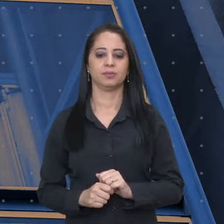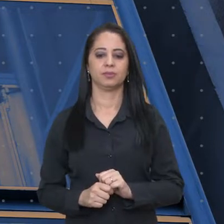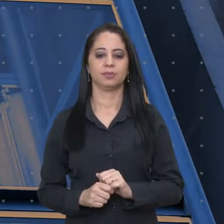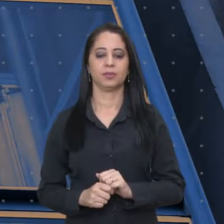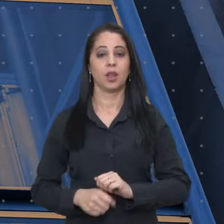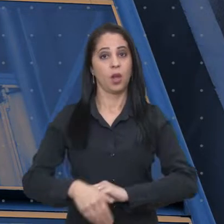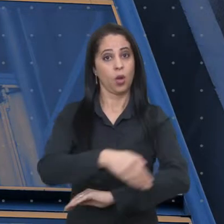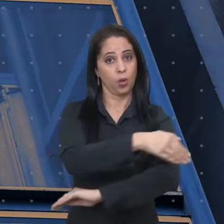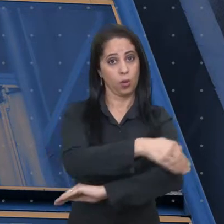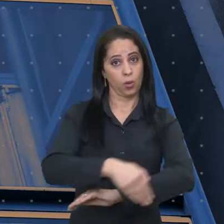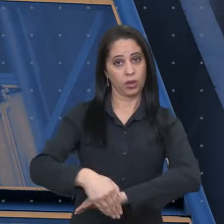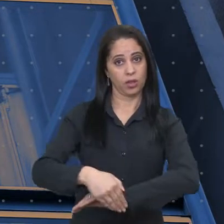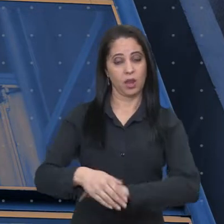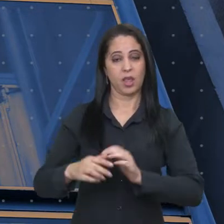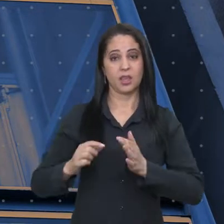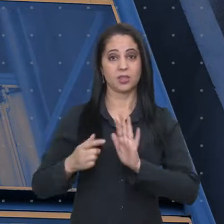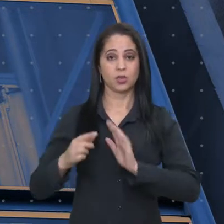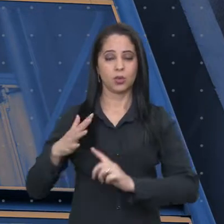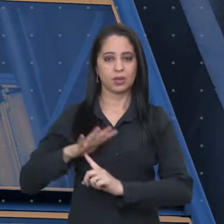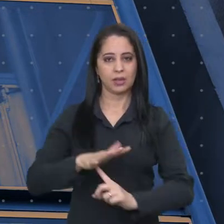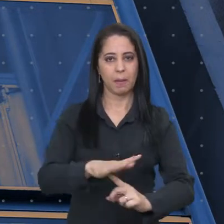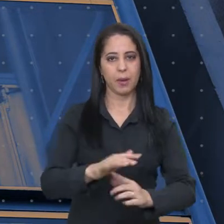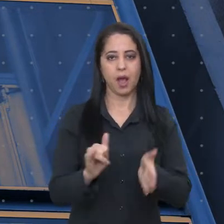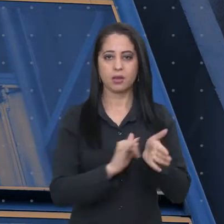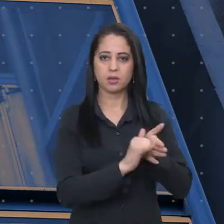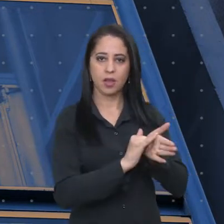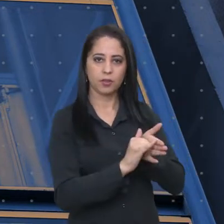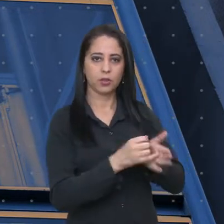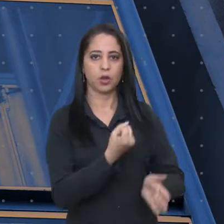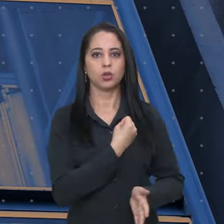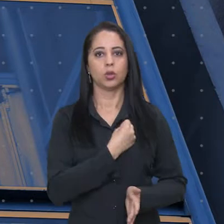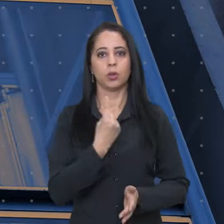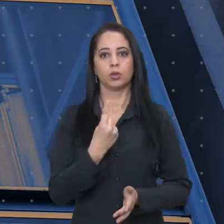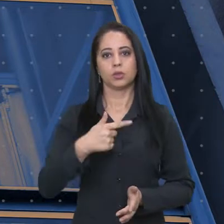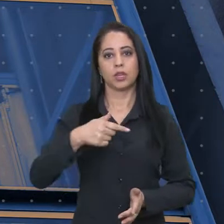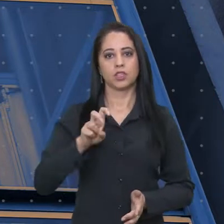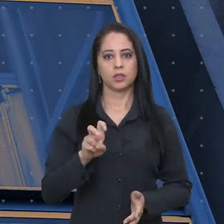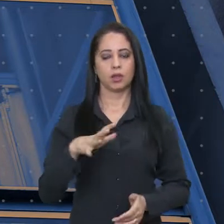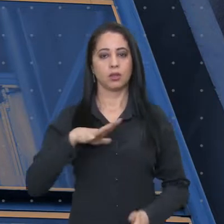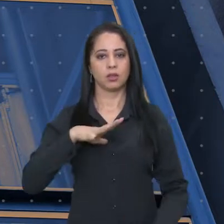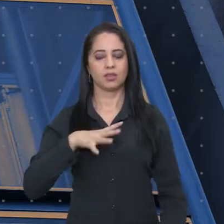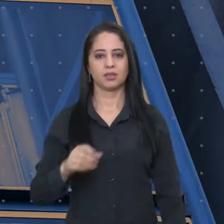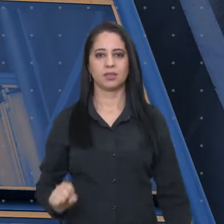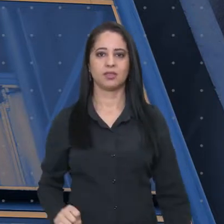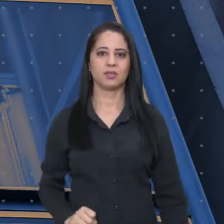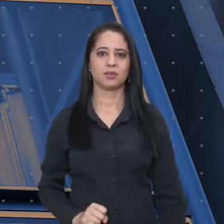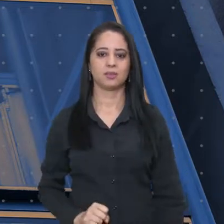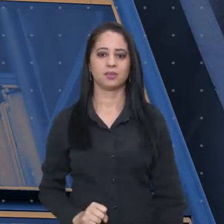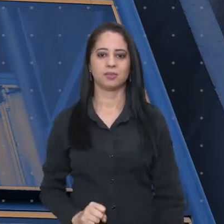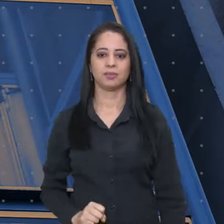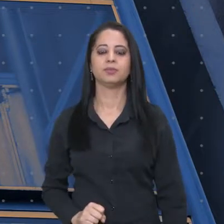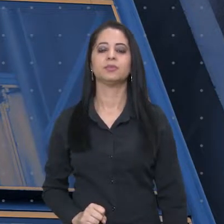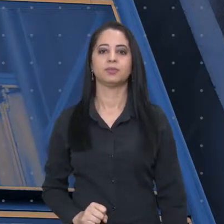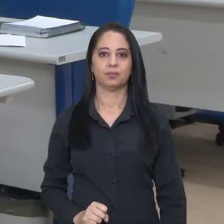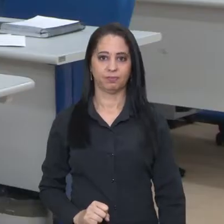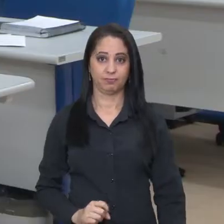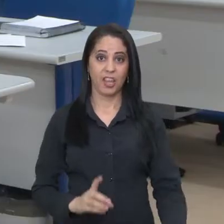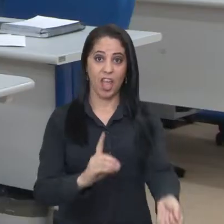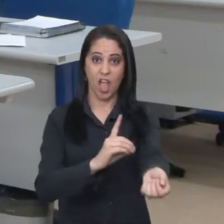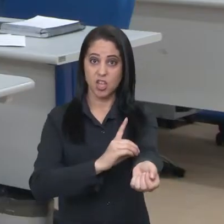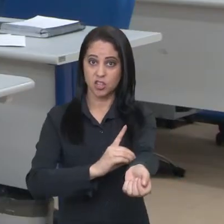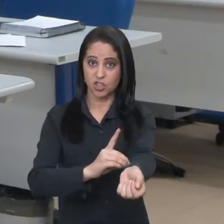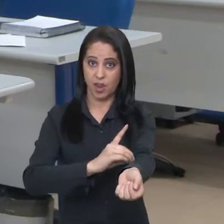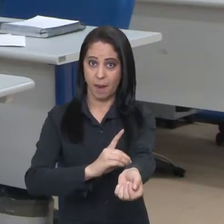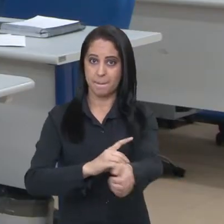de trabalho e o cartão cidadão. O PAT fica na Praça Afonso Pena, número 175, no centro. E